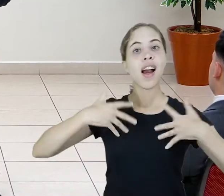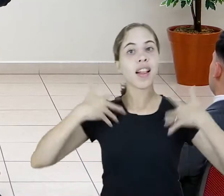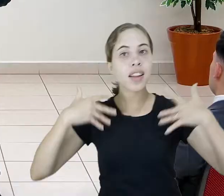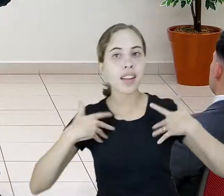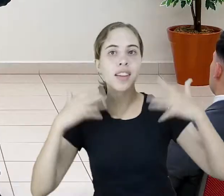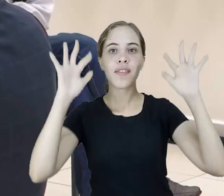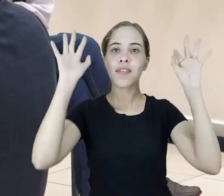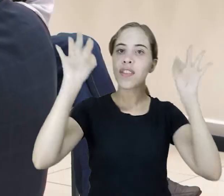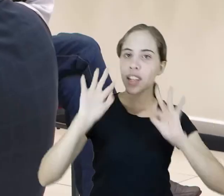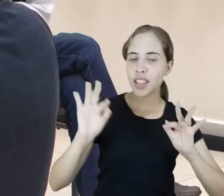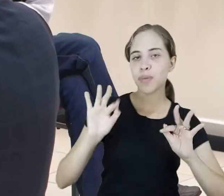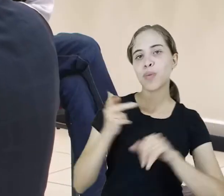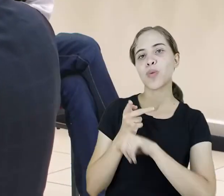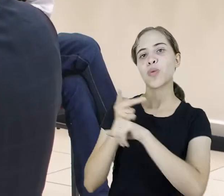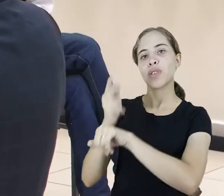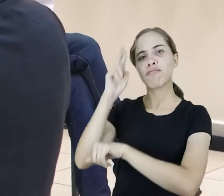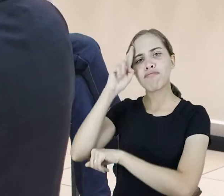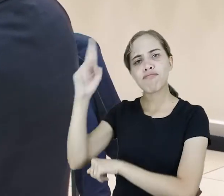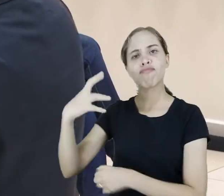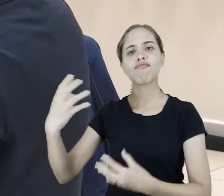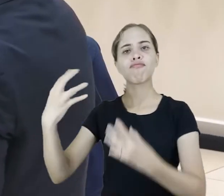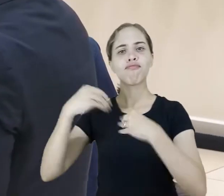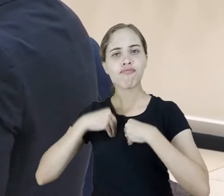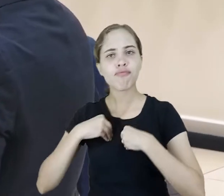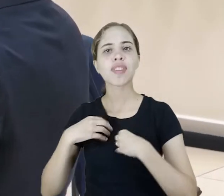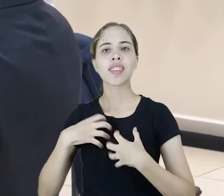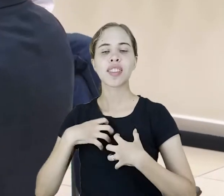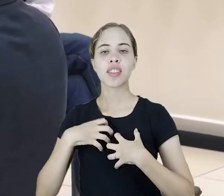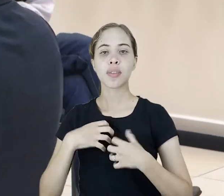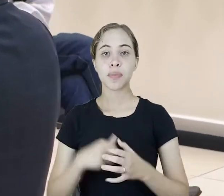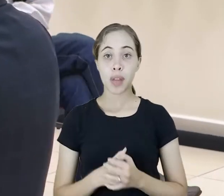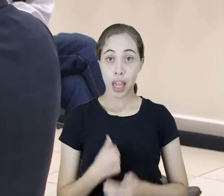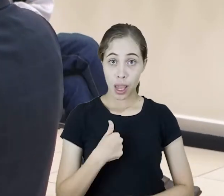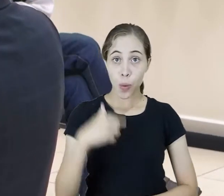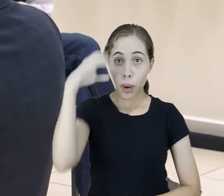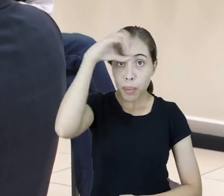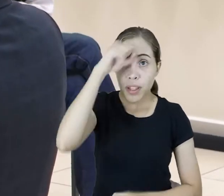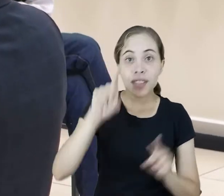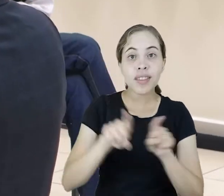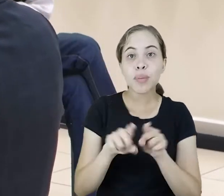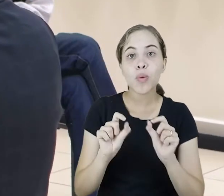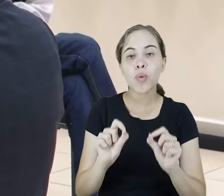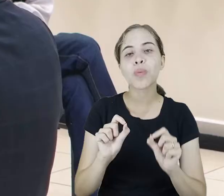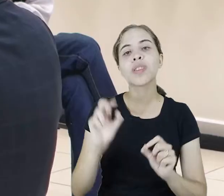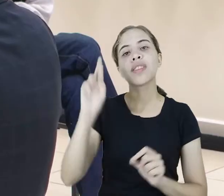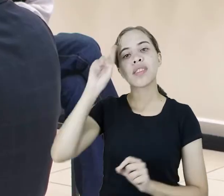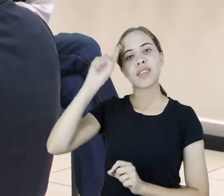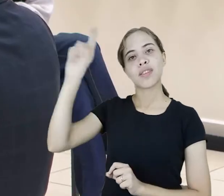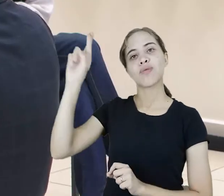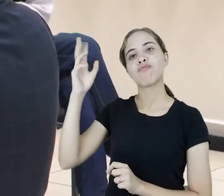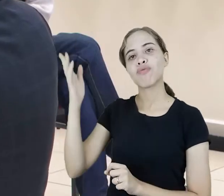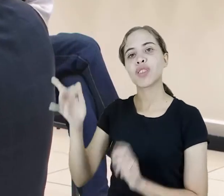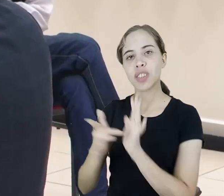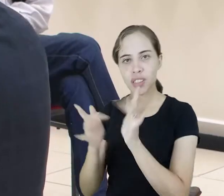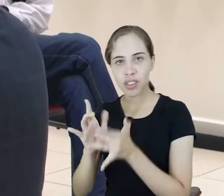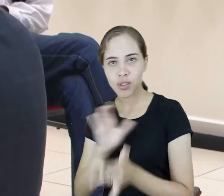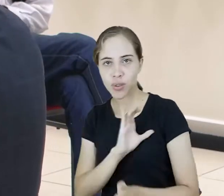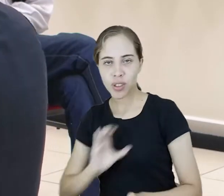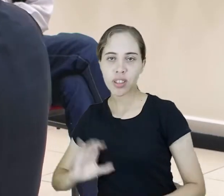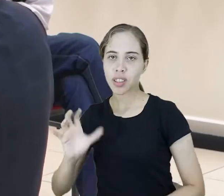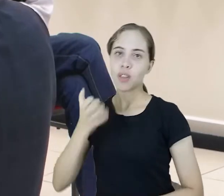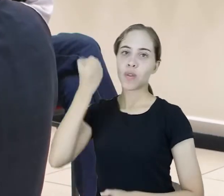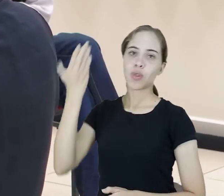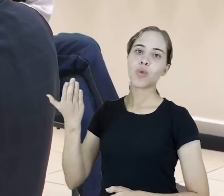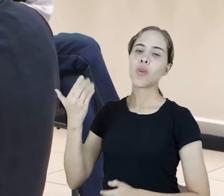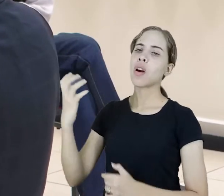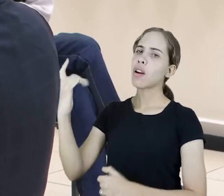no Senhor. Aprendi também que o Salvador Jesus Cristo nos ama e que, ao seguirmos